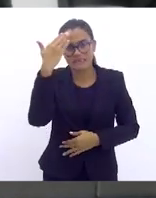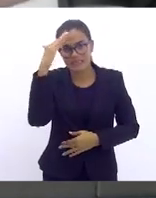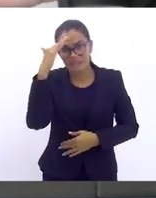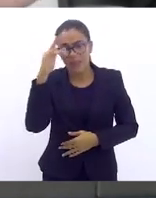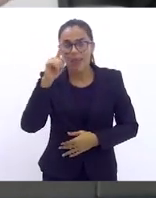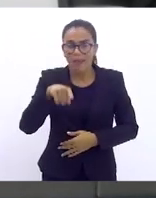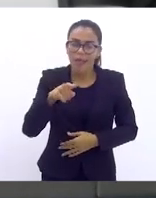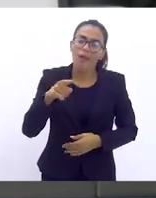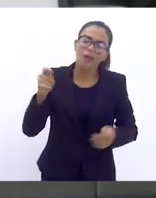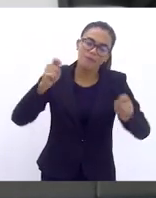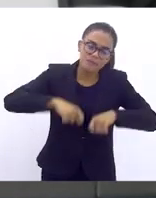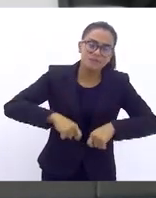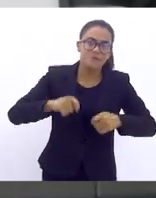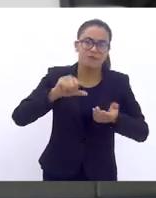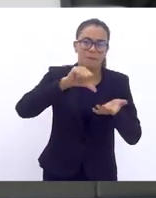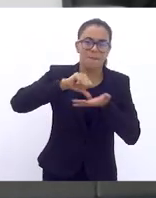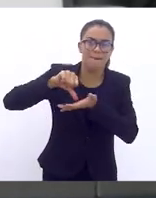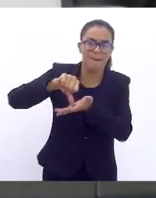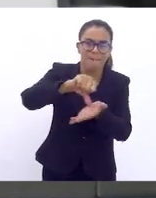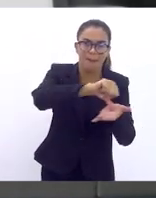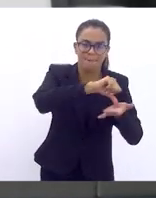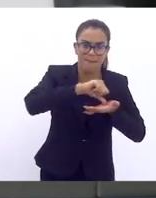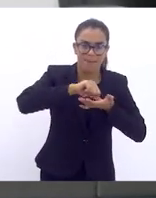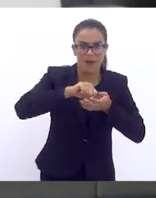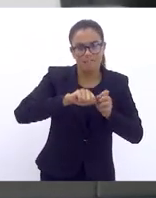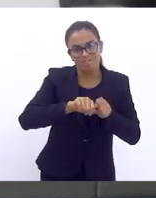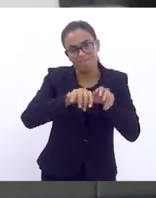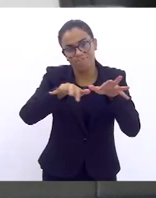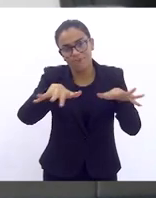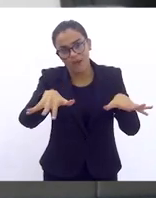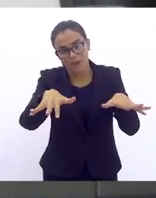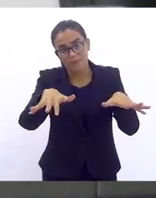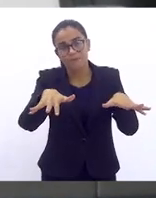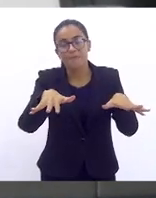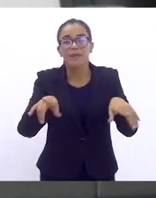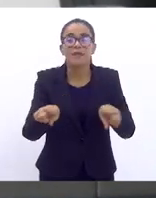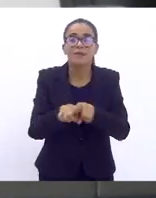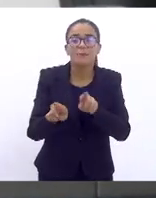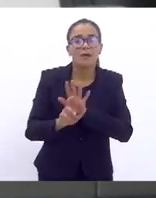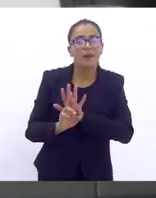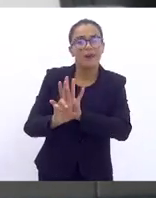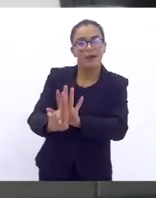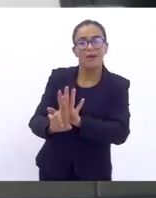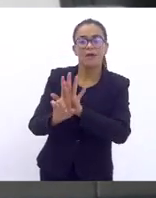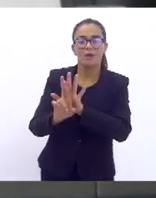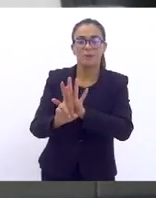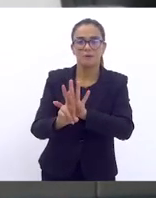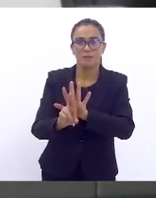ter algumas centralidades no estado e isso pode até representar